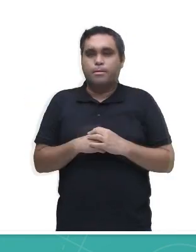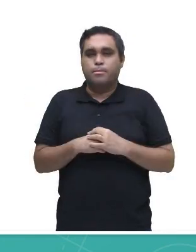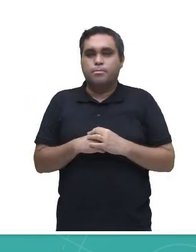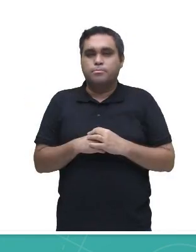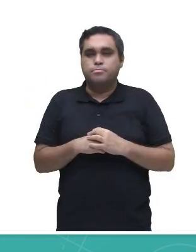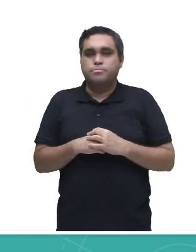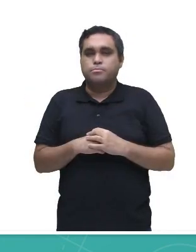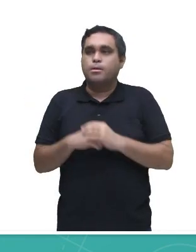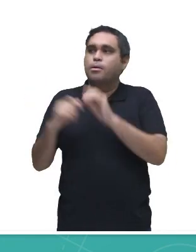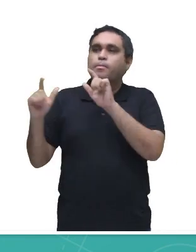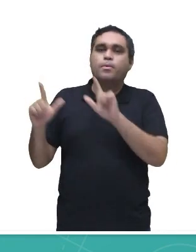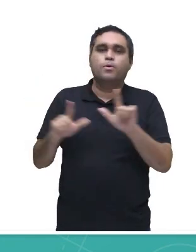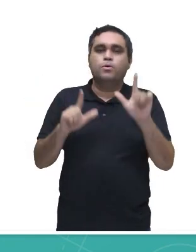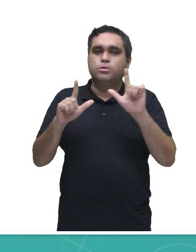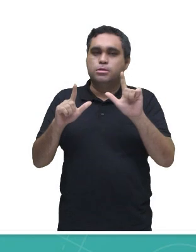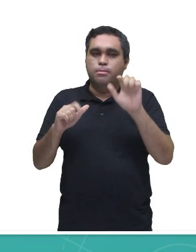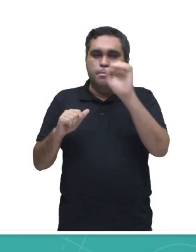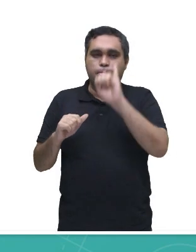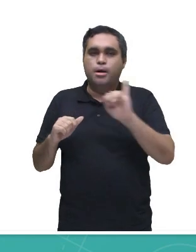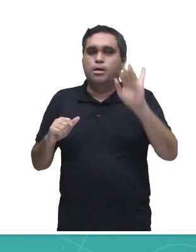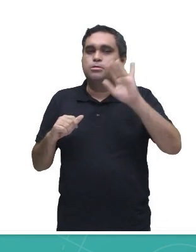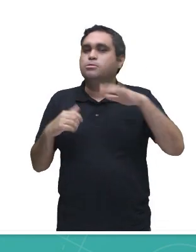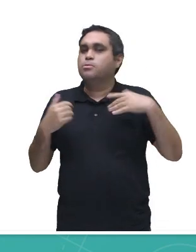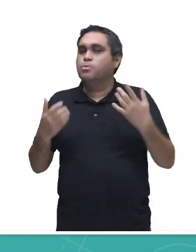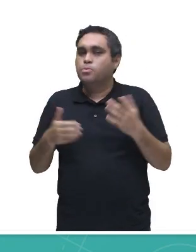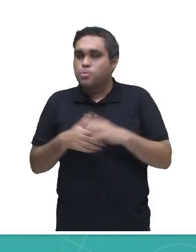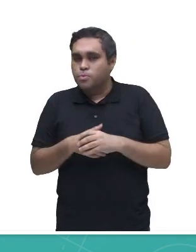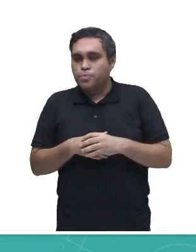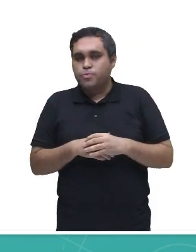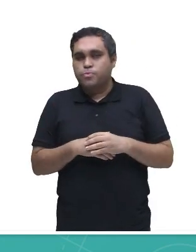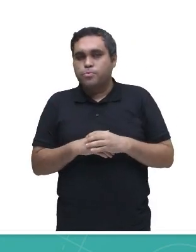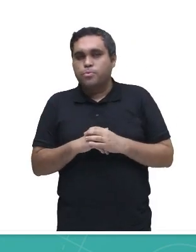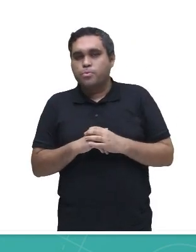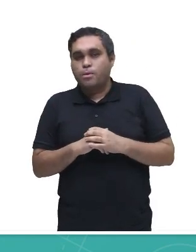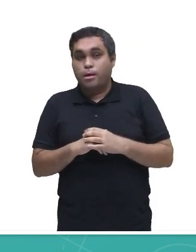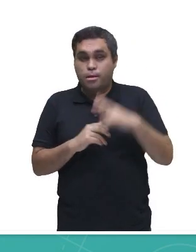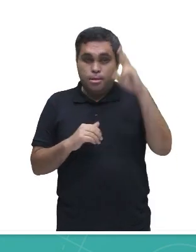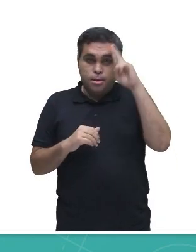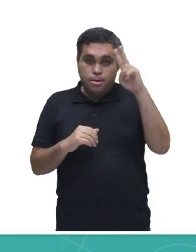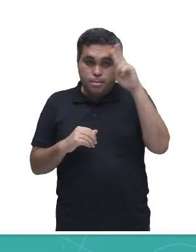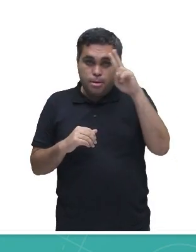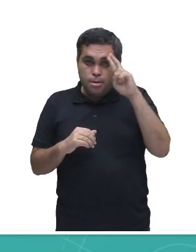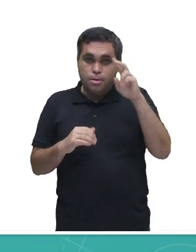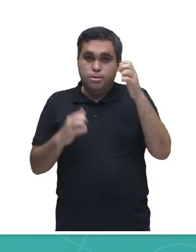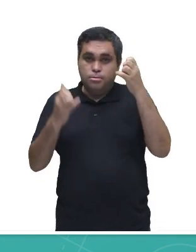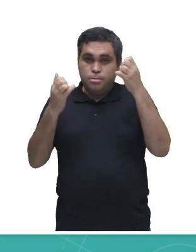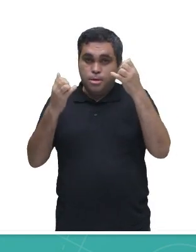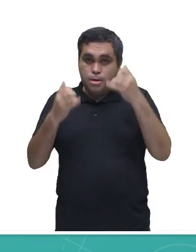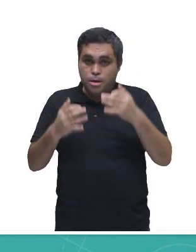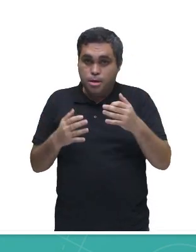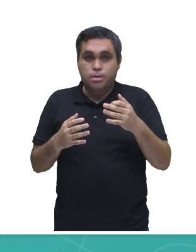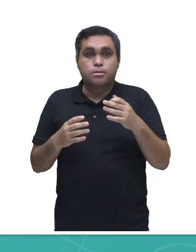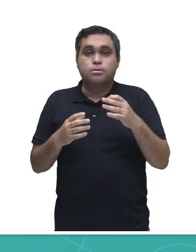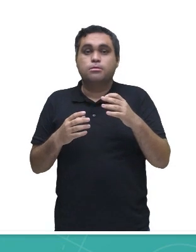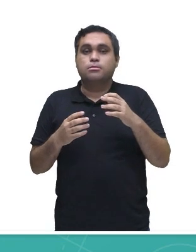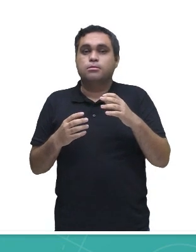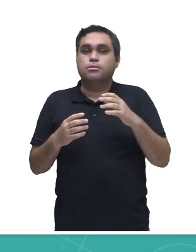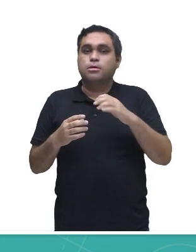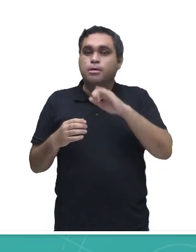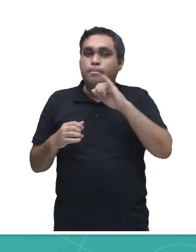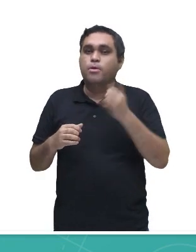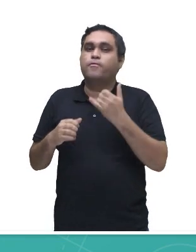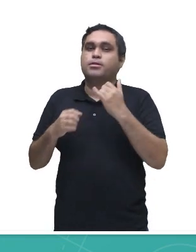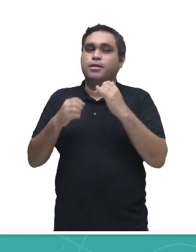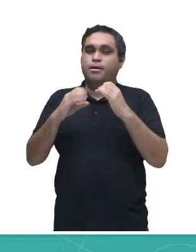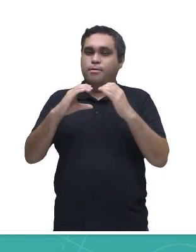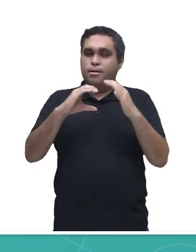vocês a nossa próxima imagem, vamos trazer aí para vocês. Olha, lembra que eu falei que a gente se aproveitava aí de alguma estrutura,